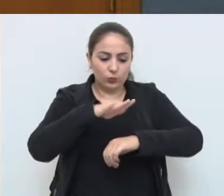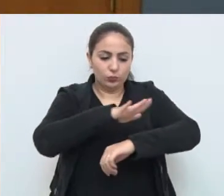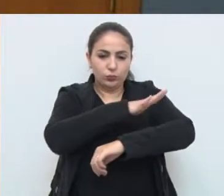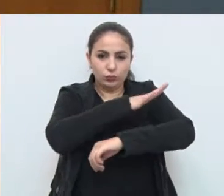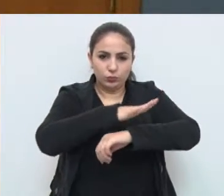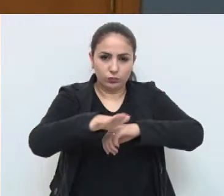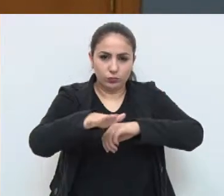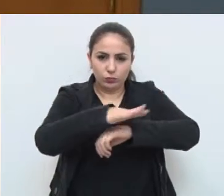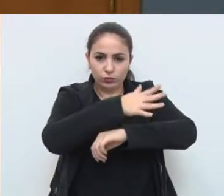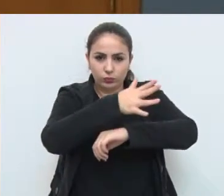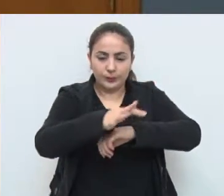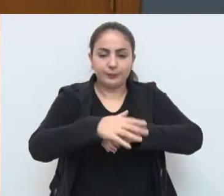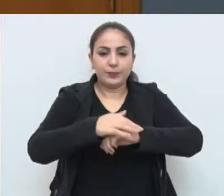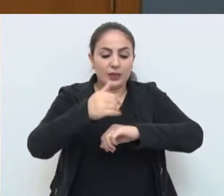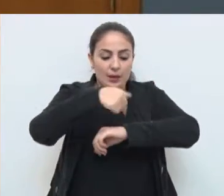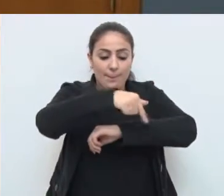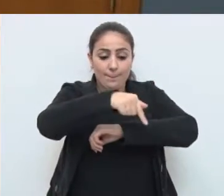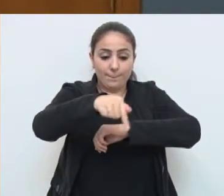canalização rompida,